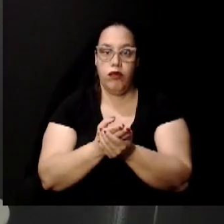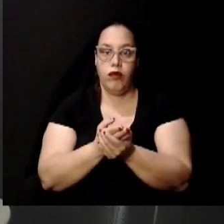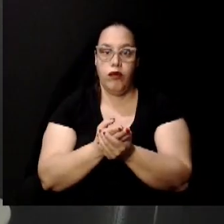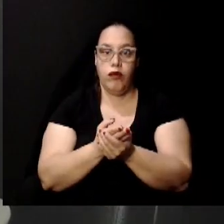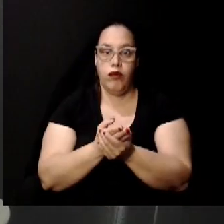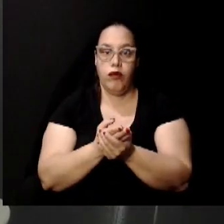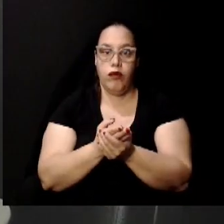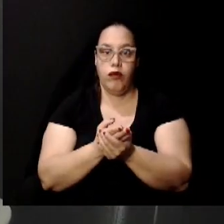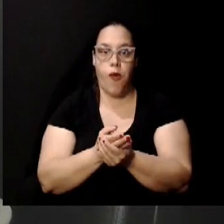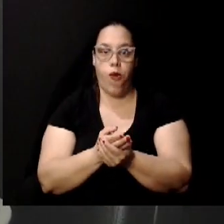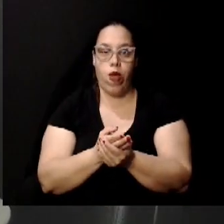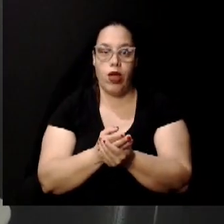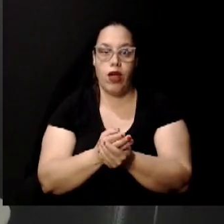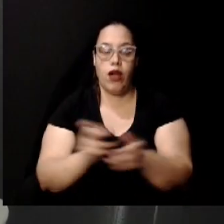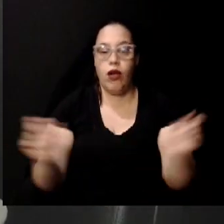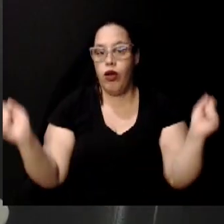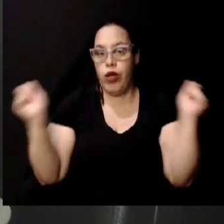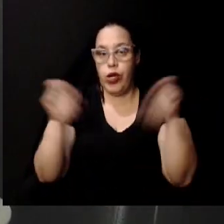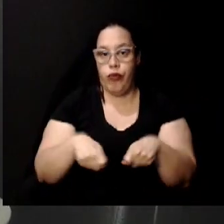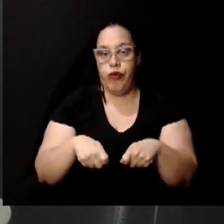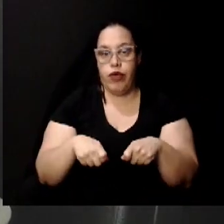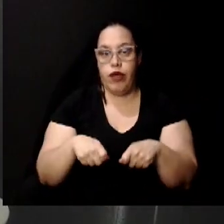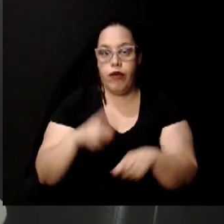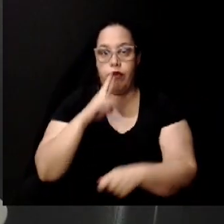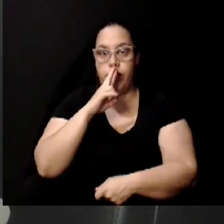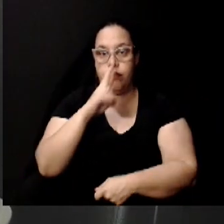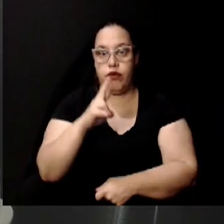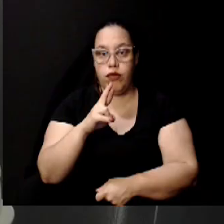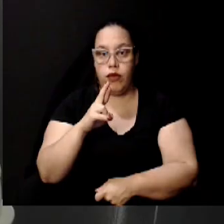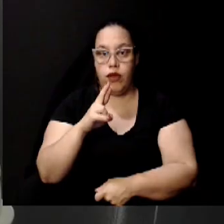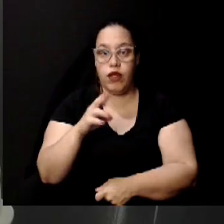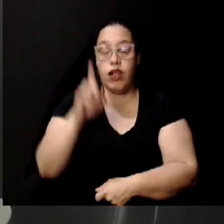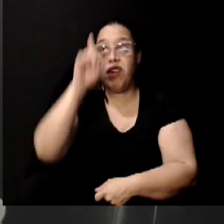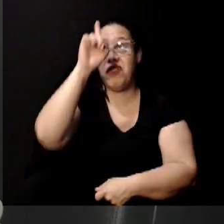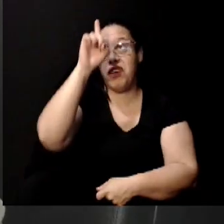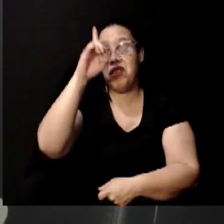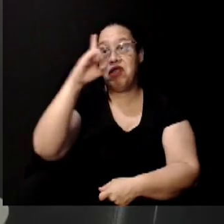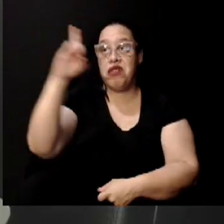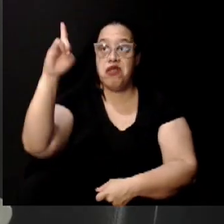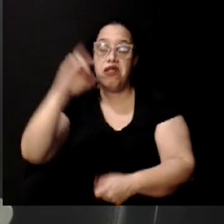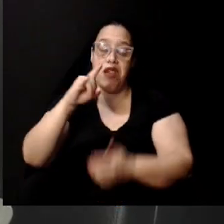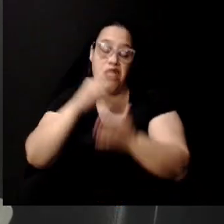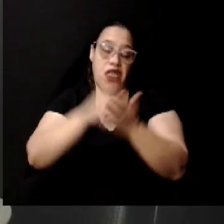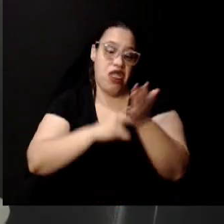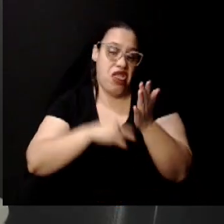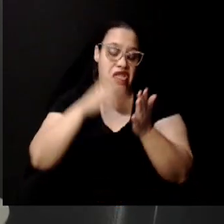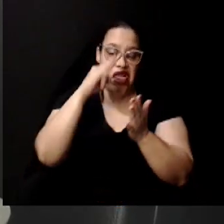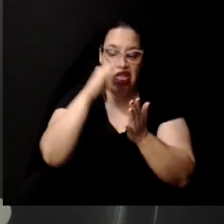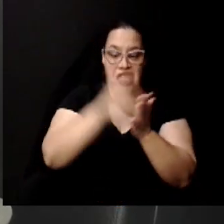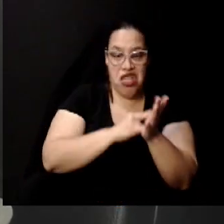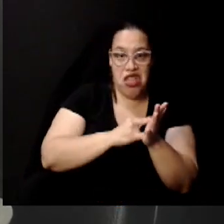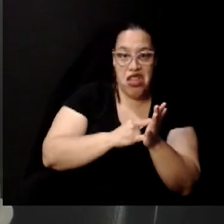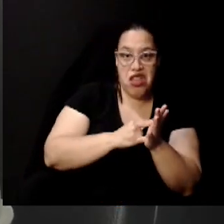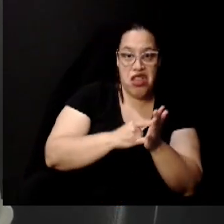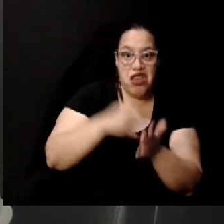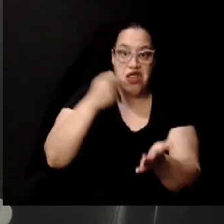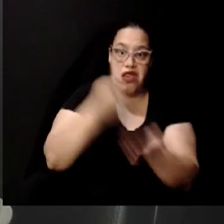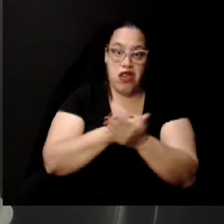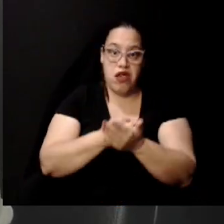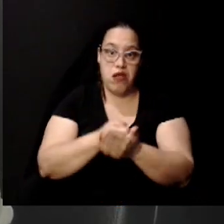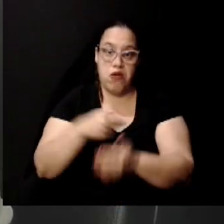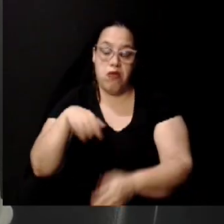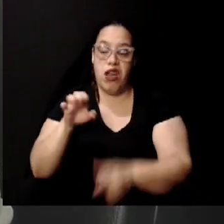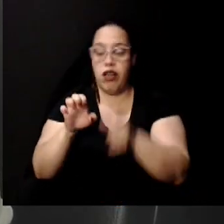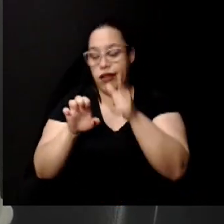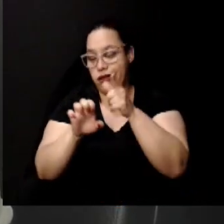que a possibilidade de solução venha lá do andar de cima, da burocracia, desses que estão comprometidos mais com os negócios do